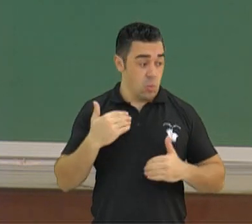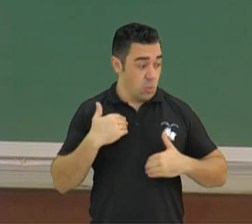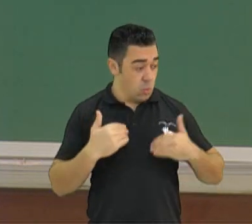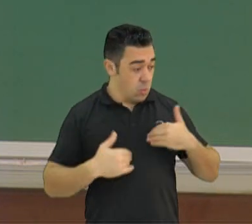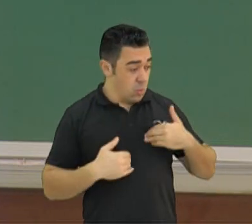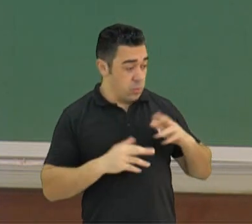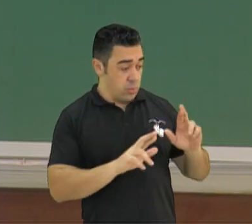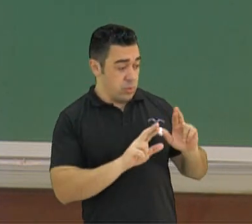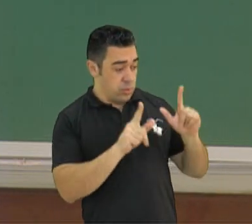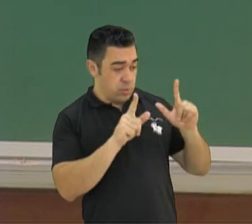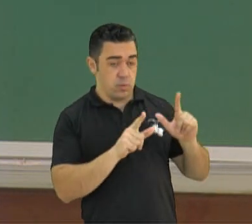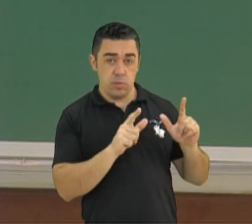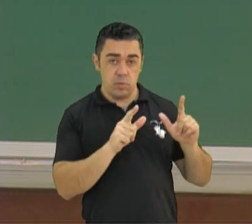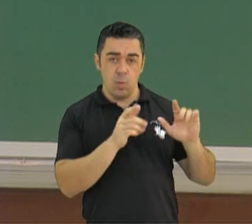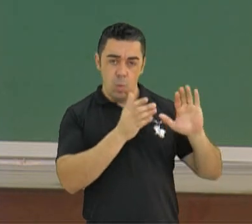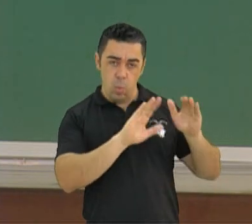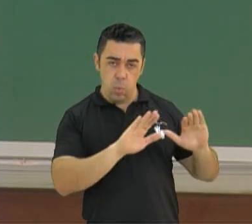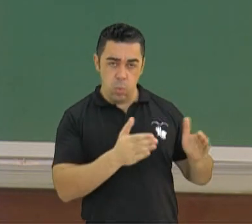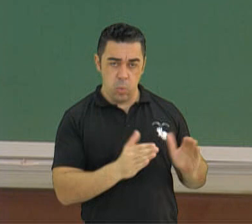que sofreu alguma intervenção.